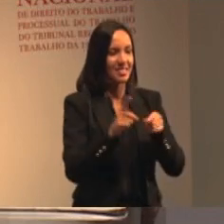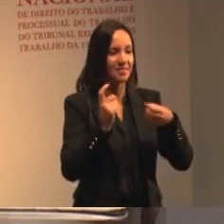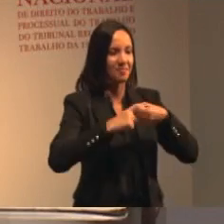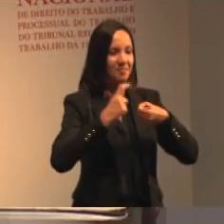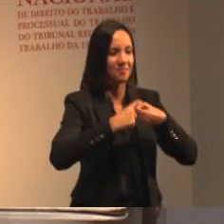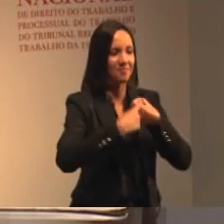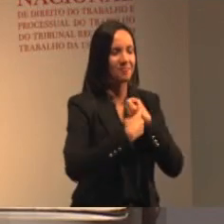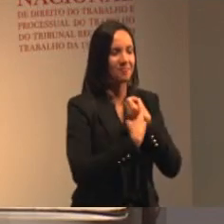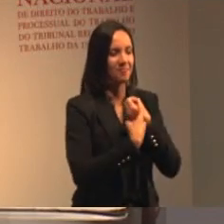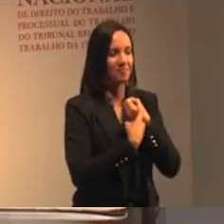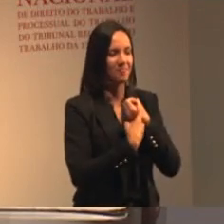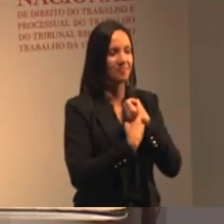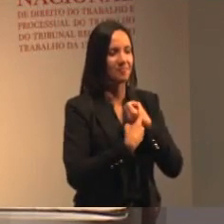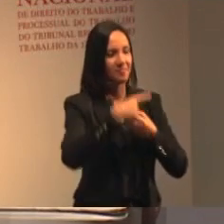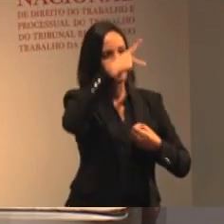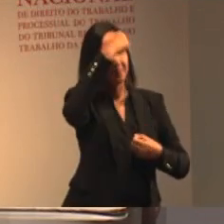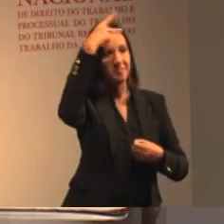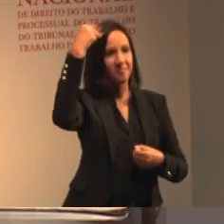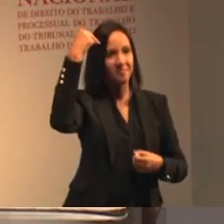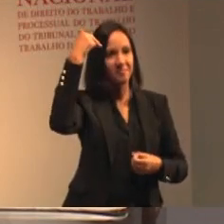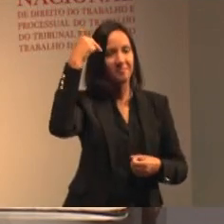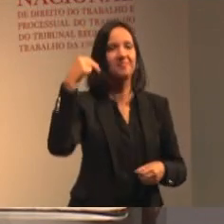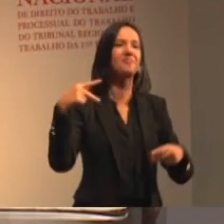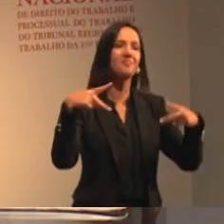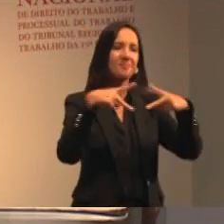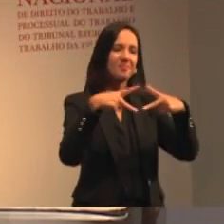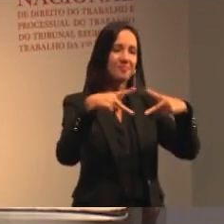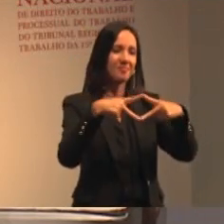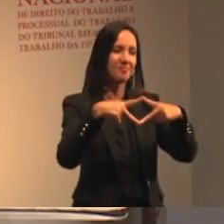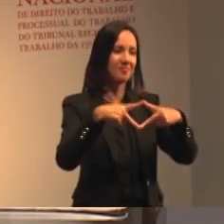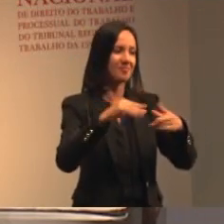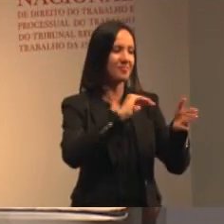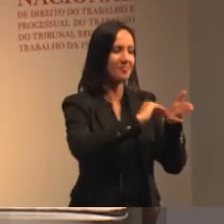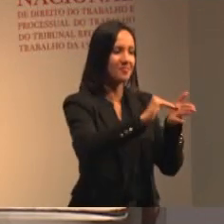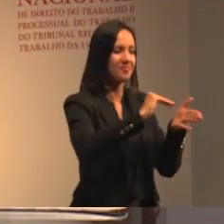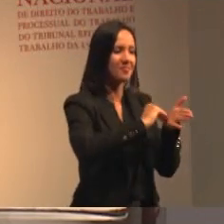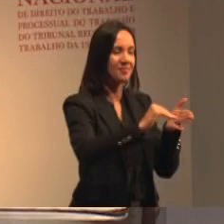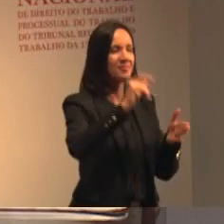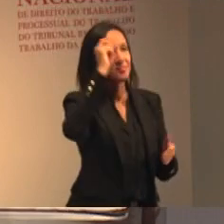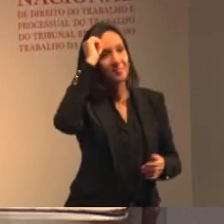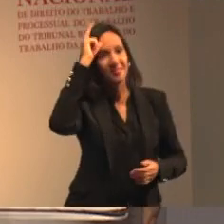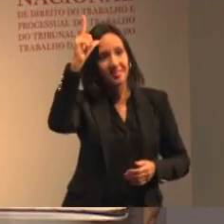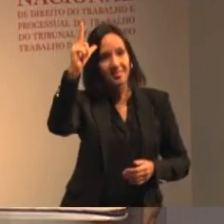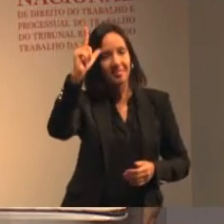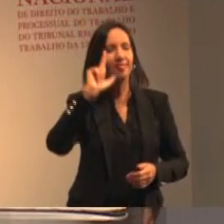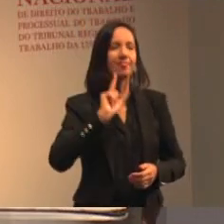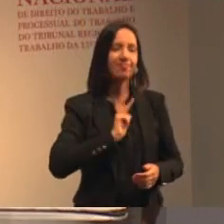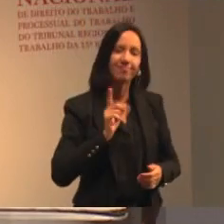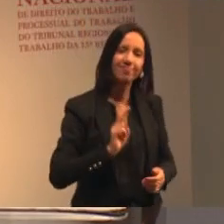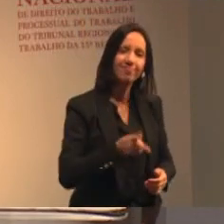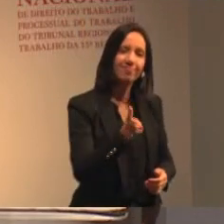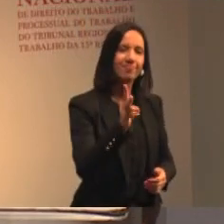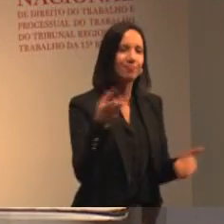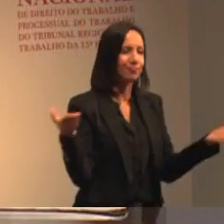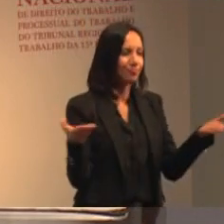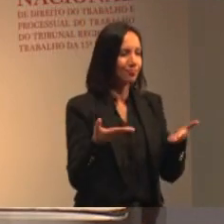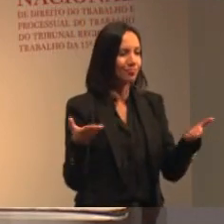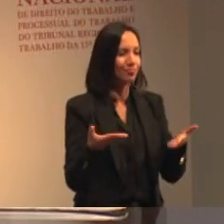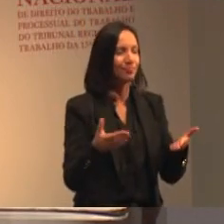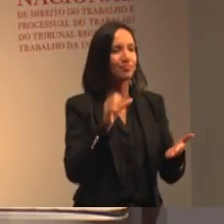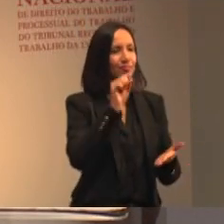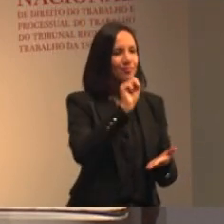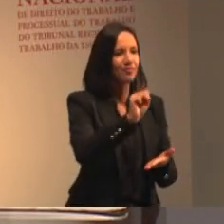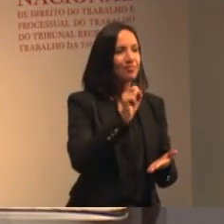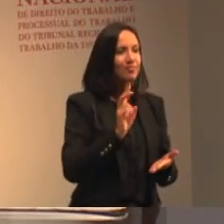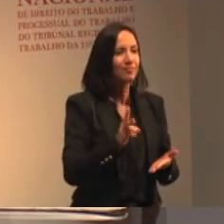muito exitosa, com a Prefeitura Municipal de Paulínia e sua Secretaria de Cultura, que desde 2008 nos